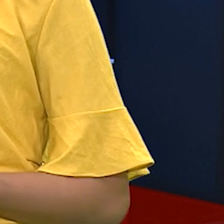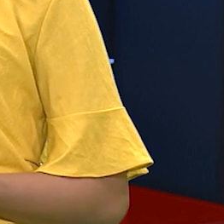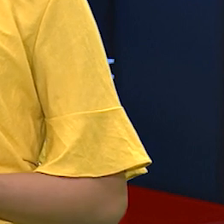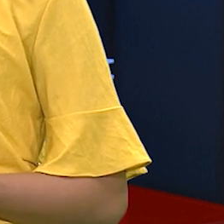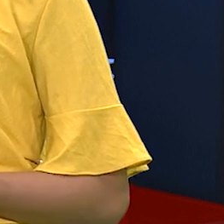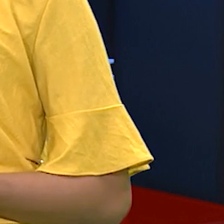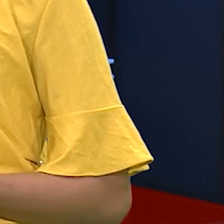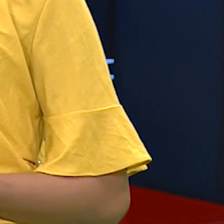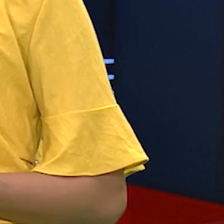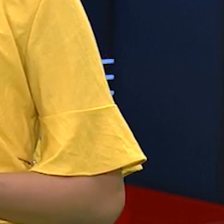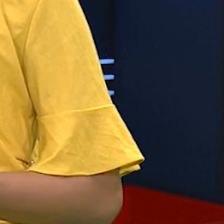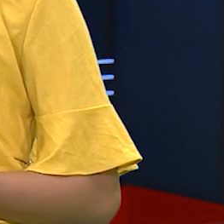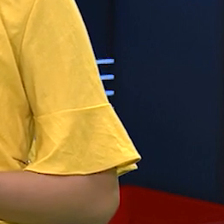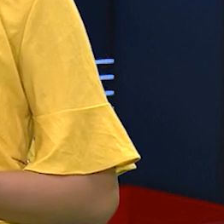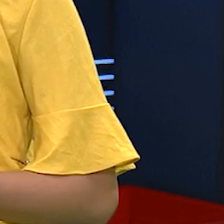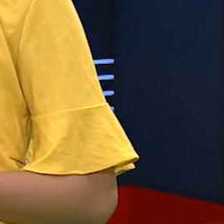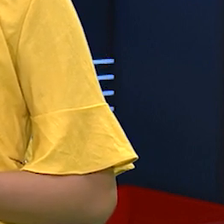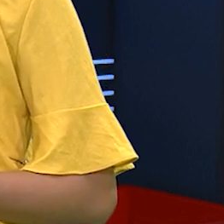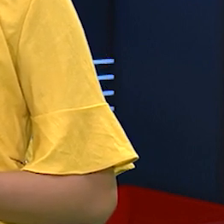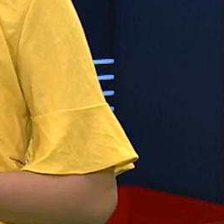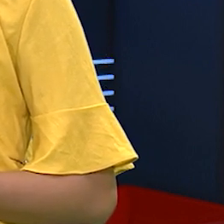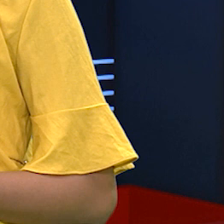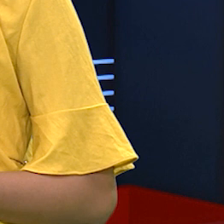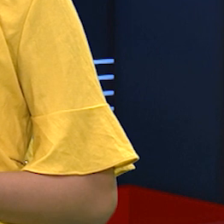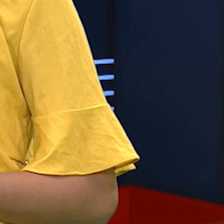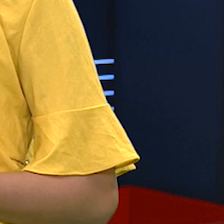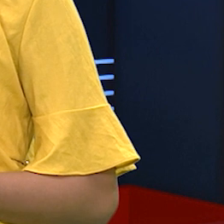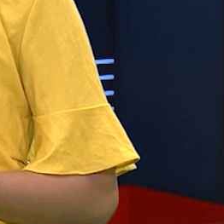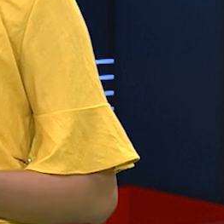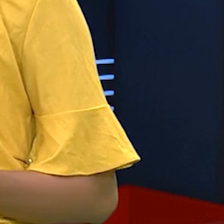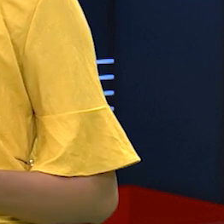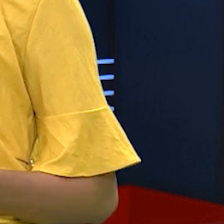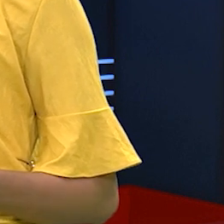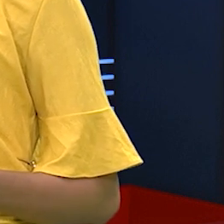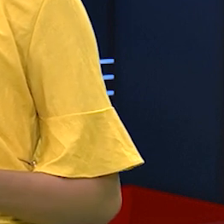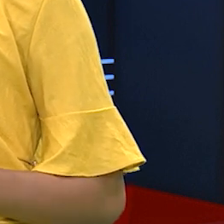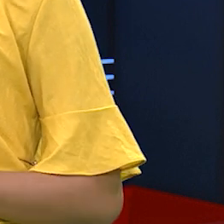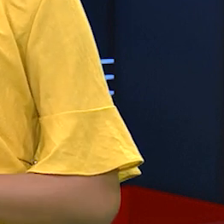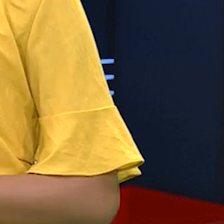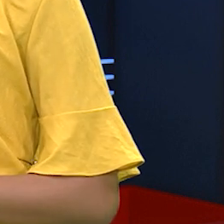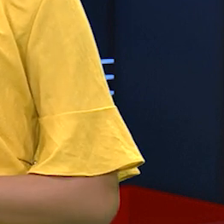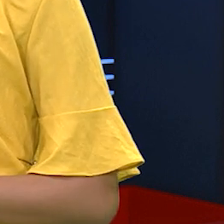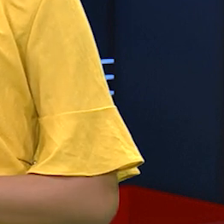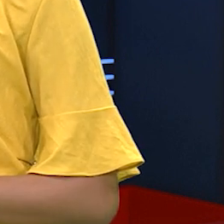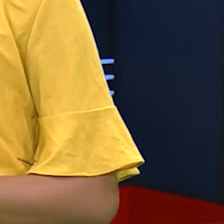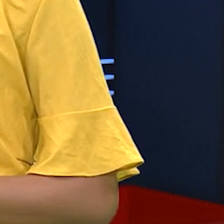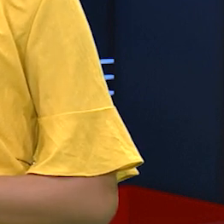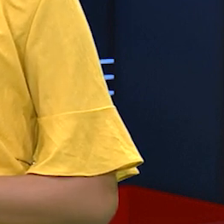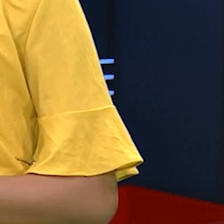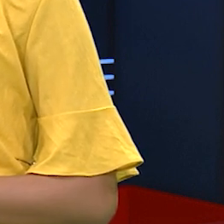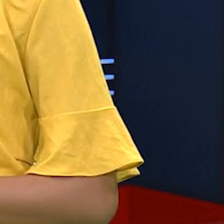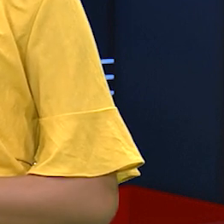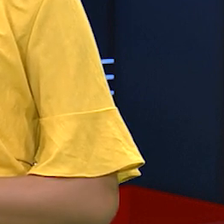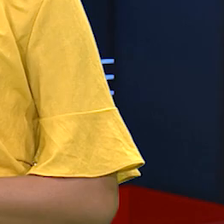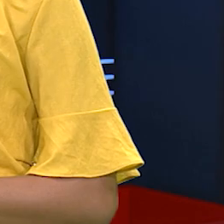enquadramento legal para tomar medidas que previnam o contágio do coronavírus. Costa salientou que o pior vírus é o do